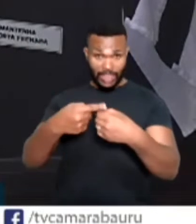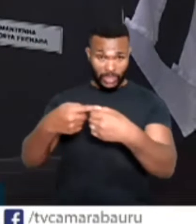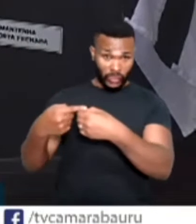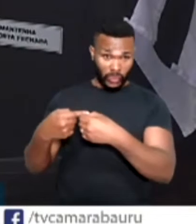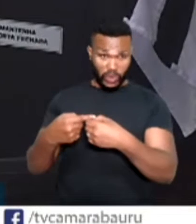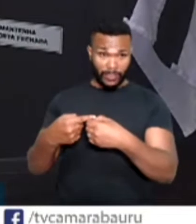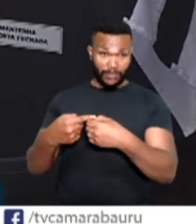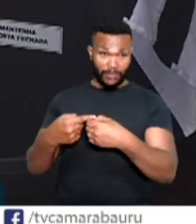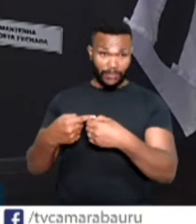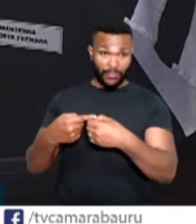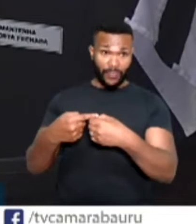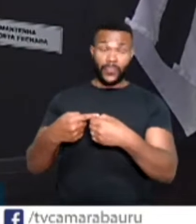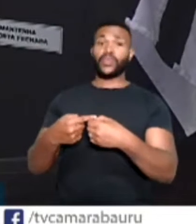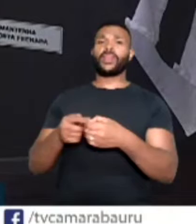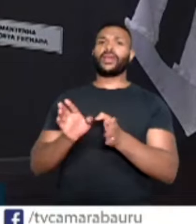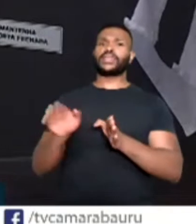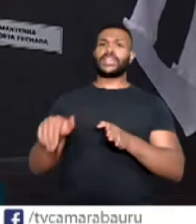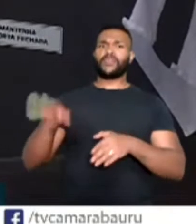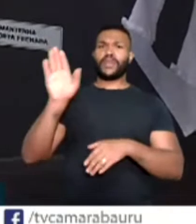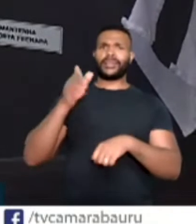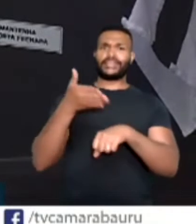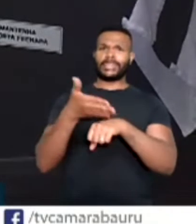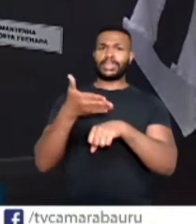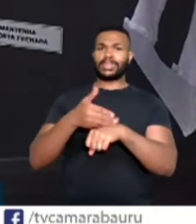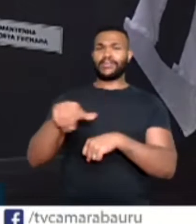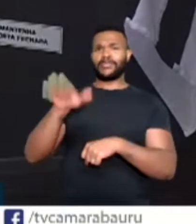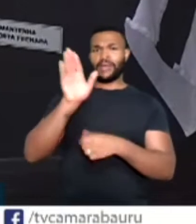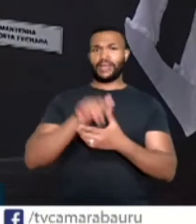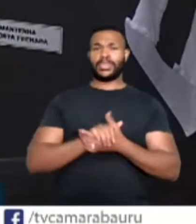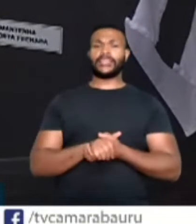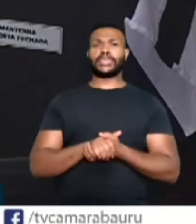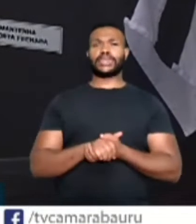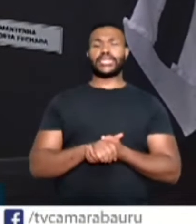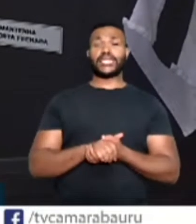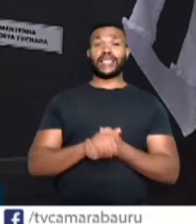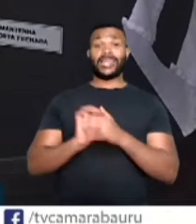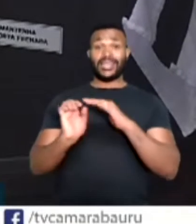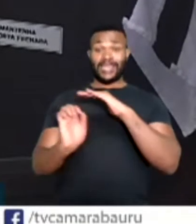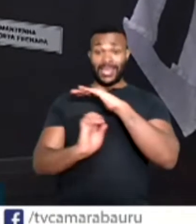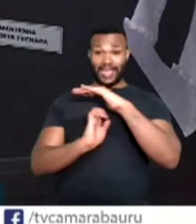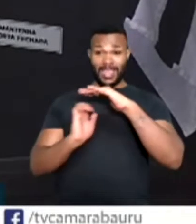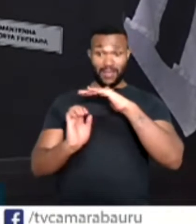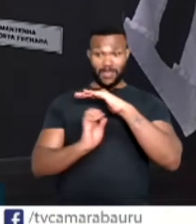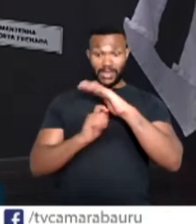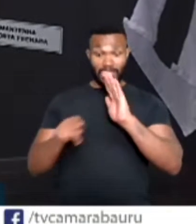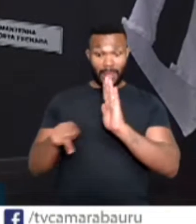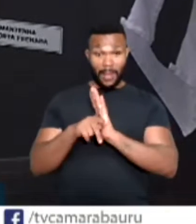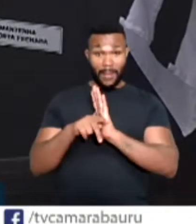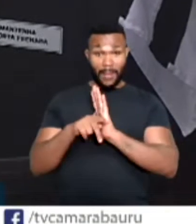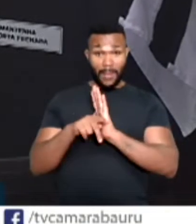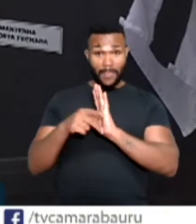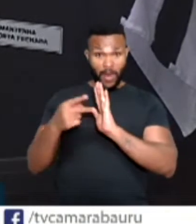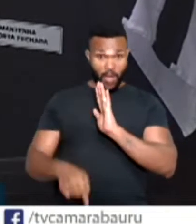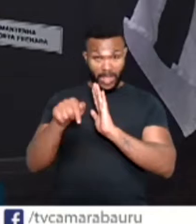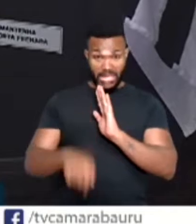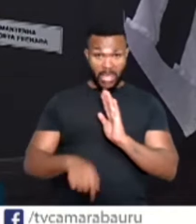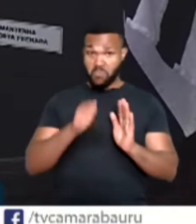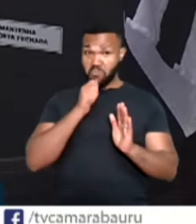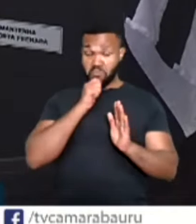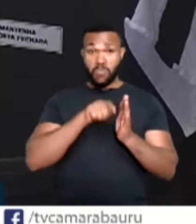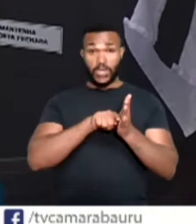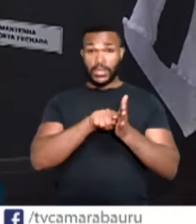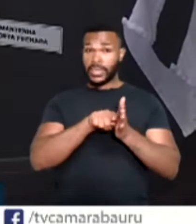mais acessível. E uma empresa da nossa cidade, parece que não foi consultada, a